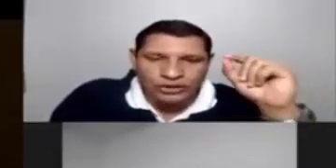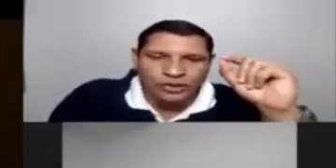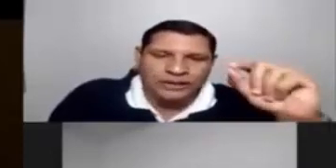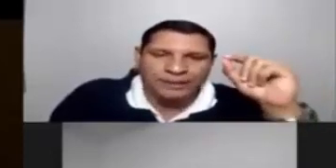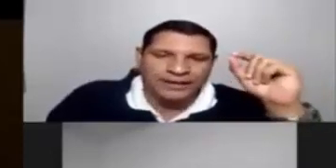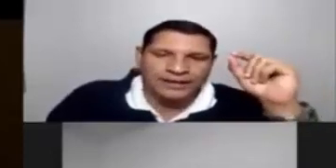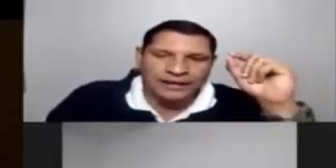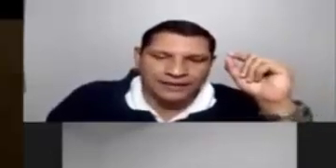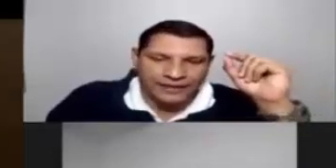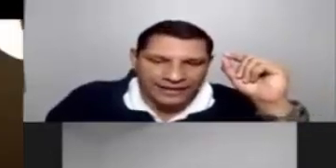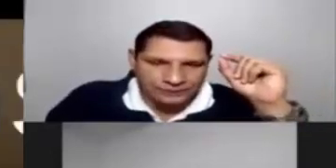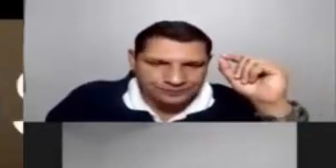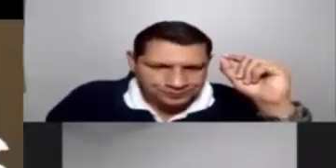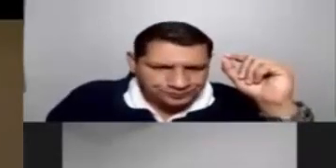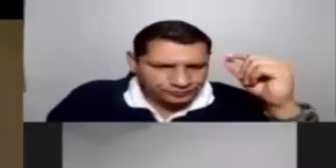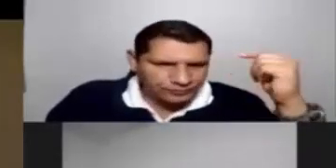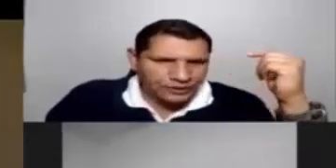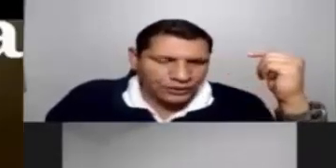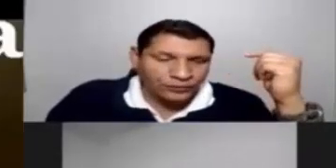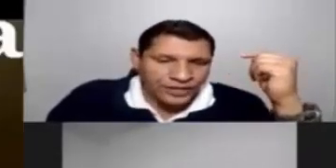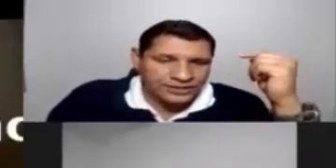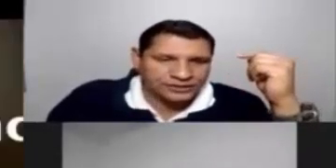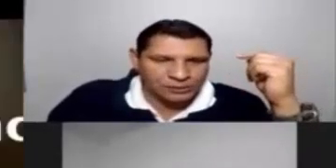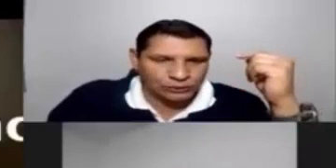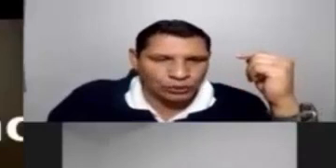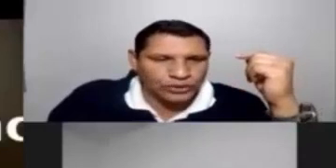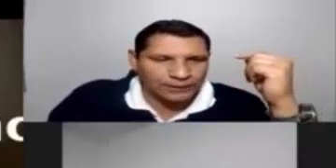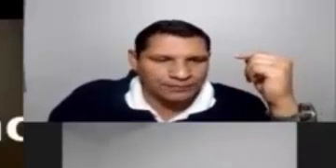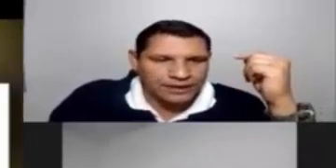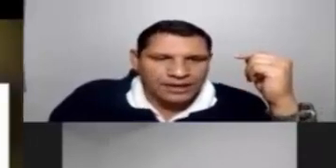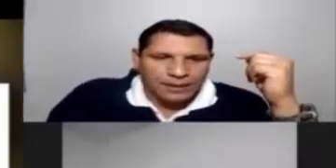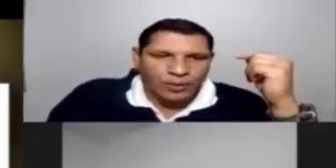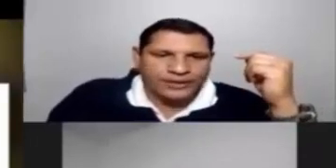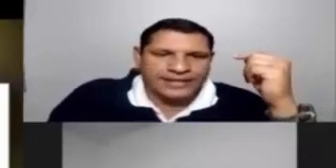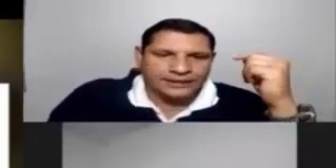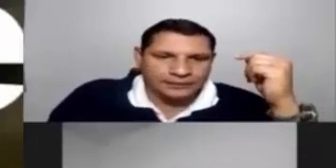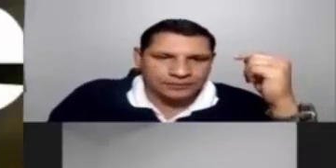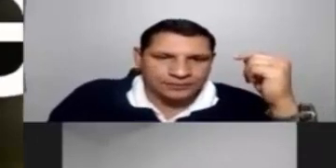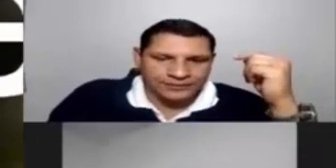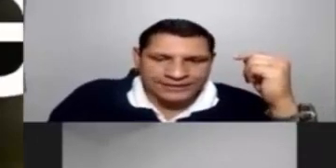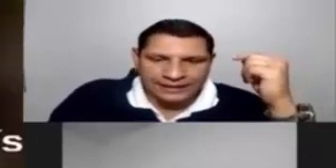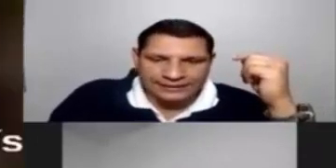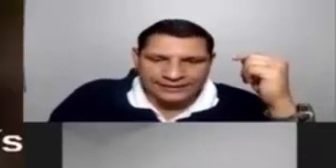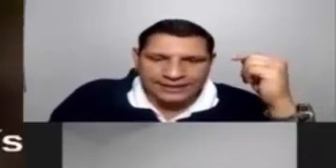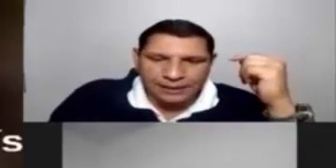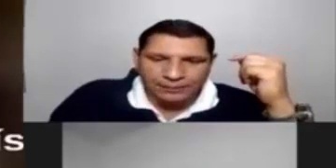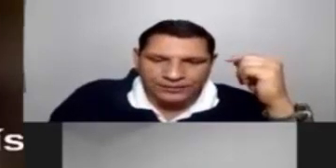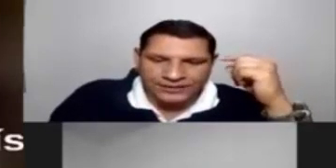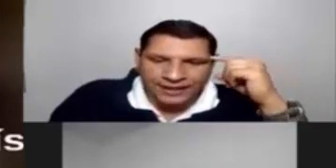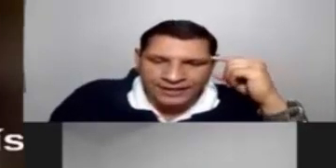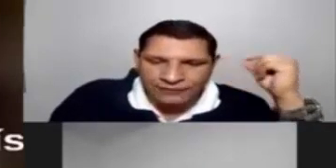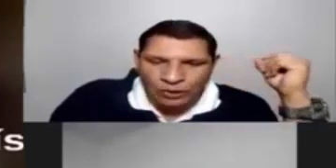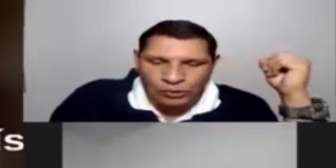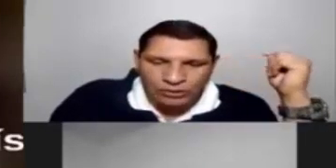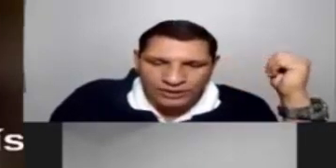é condicionada para revelar a verdade. Não deixa de ser uma tortura. Porque... Vocês já... Vocês se lembram?